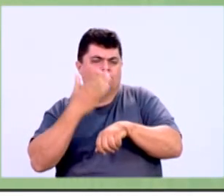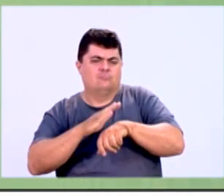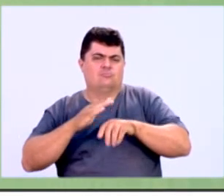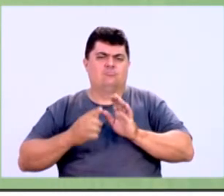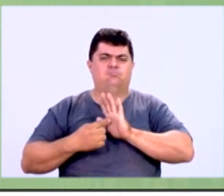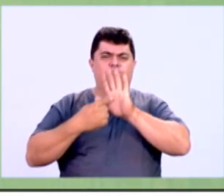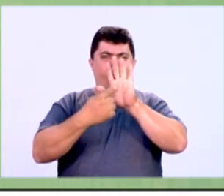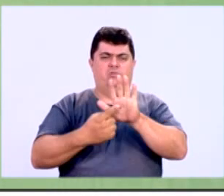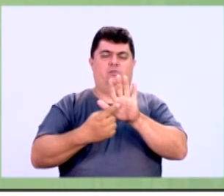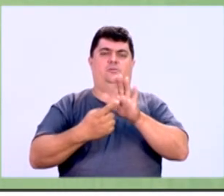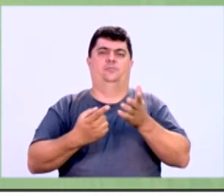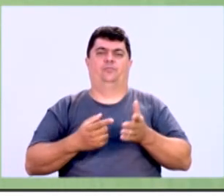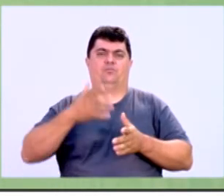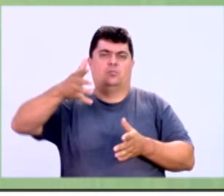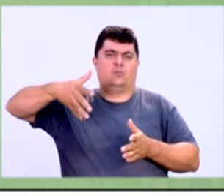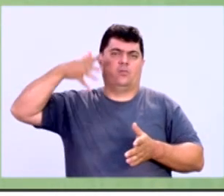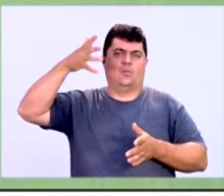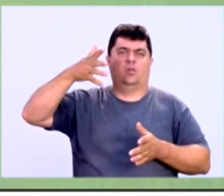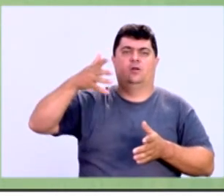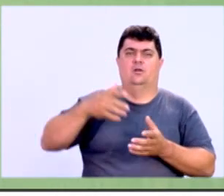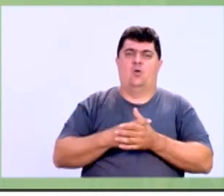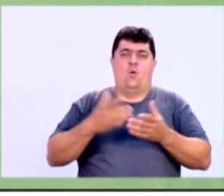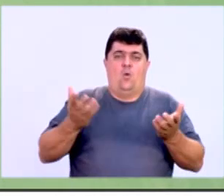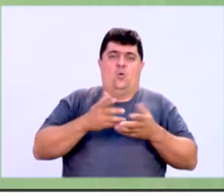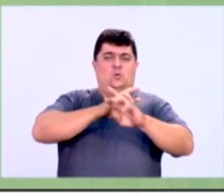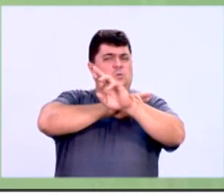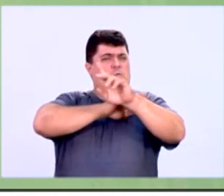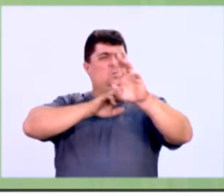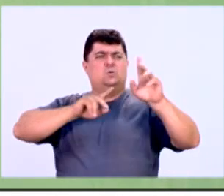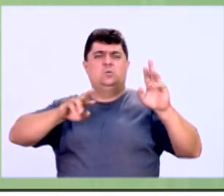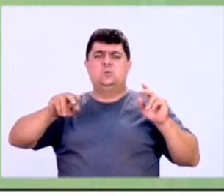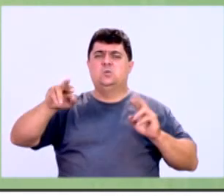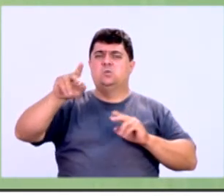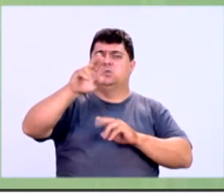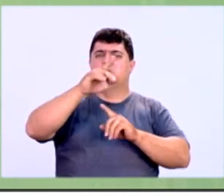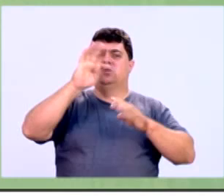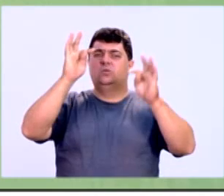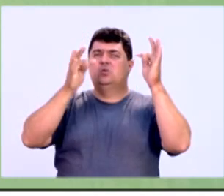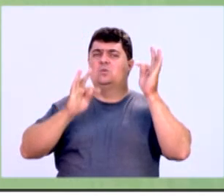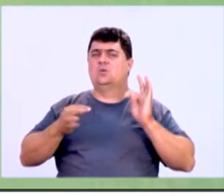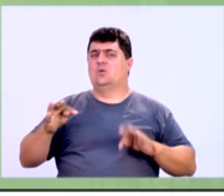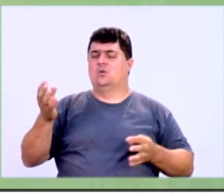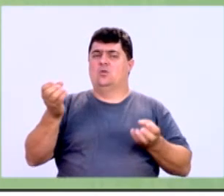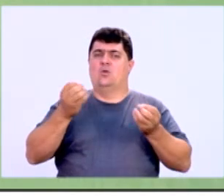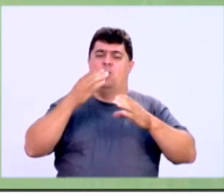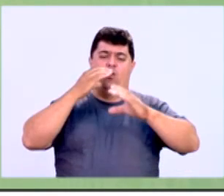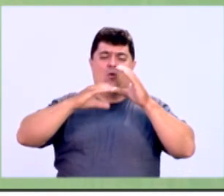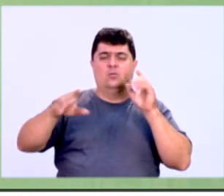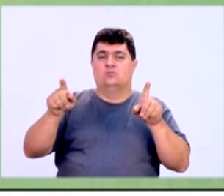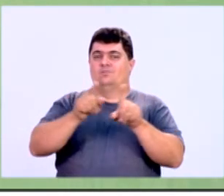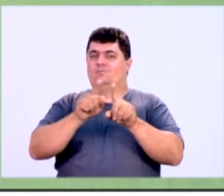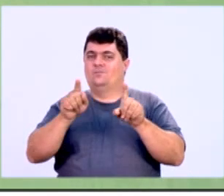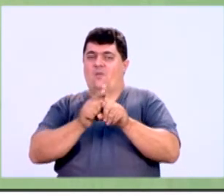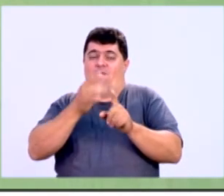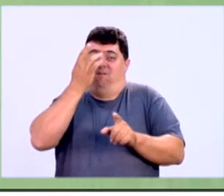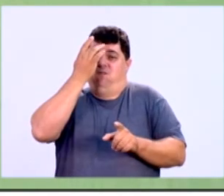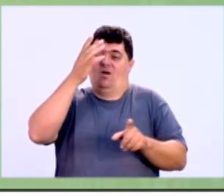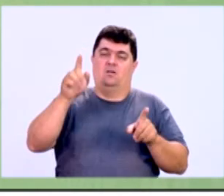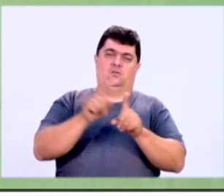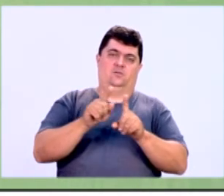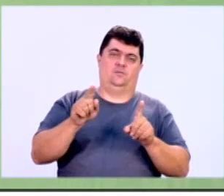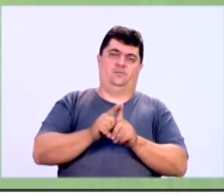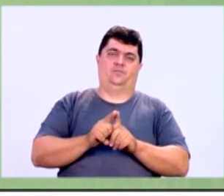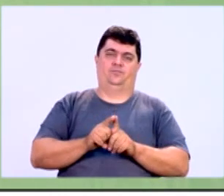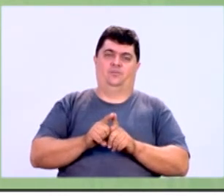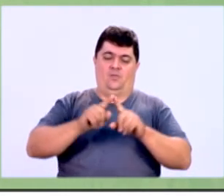estudo. Hoje, nós temos uma infinidade de tecnologias de informação e comunicação que facilitam os estudos